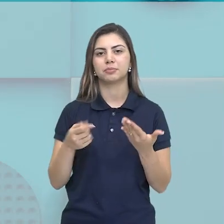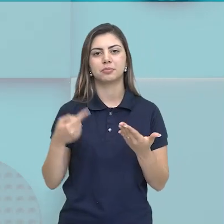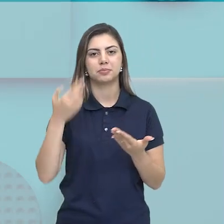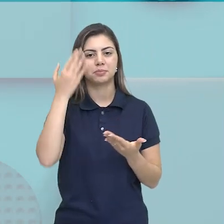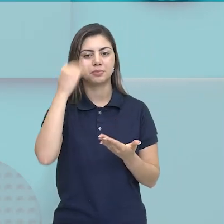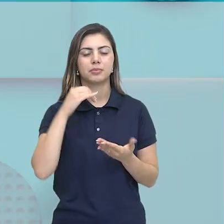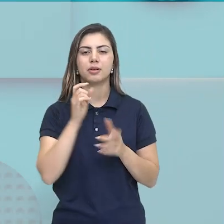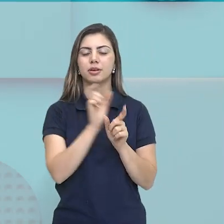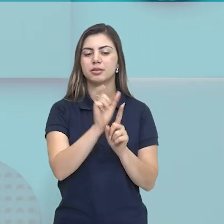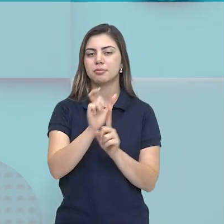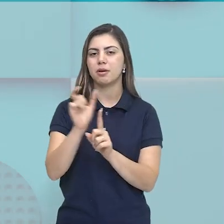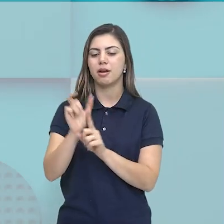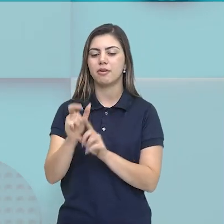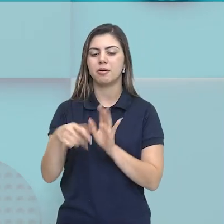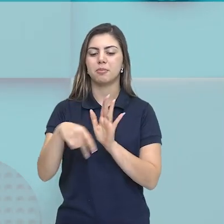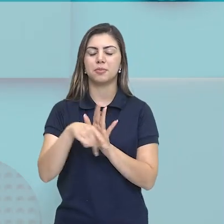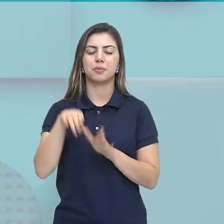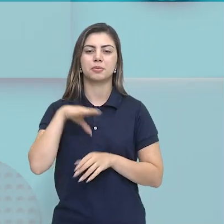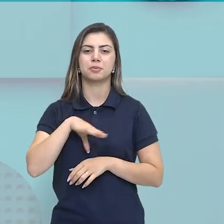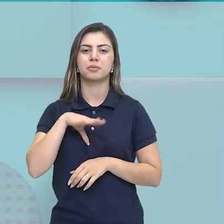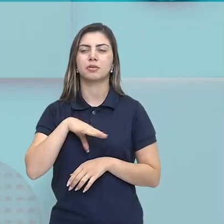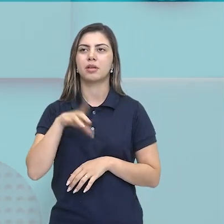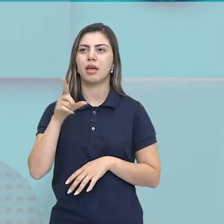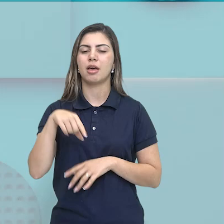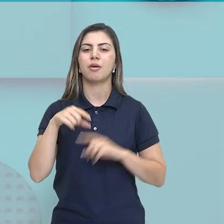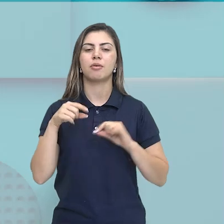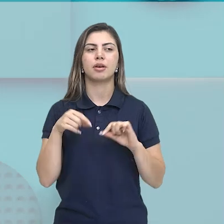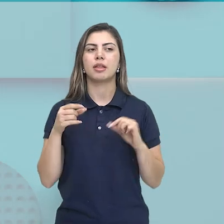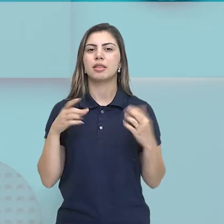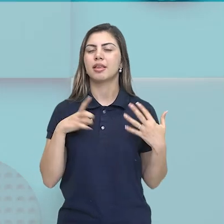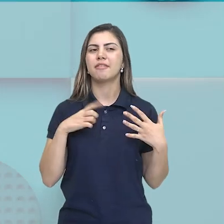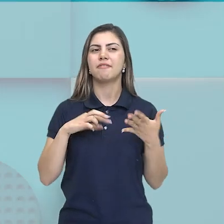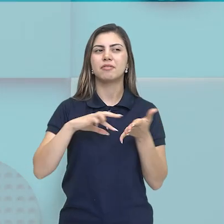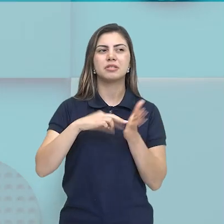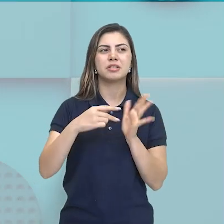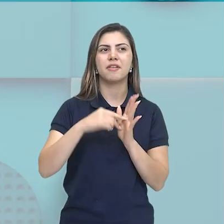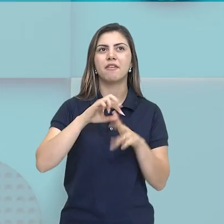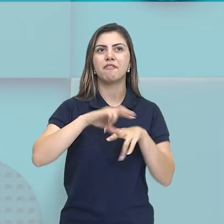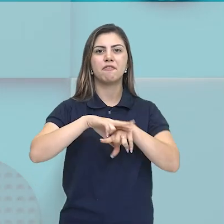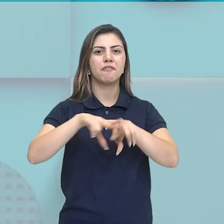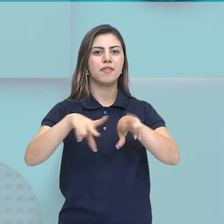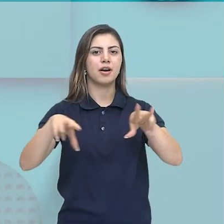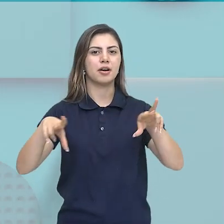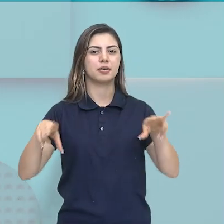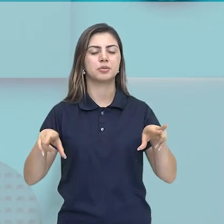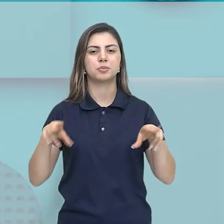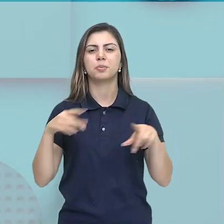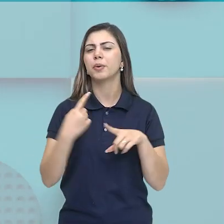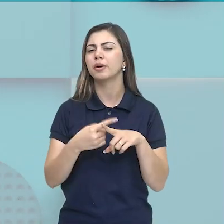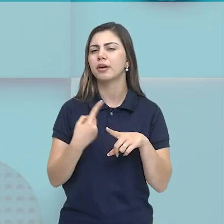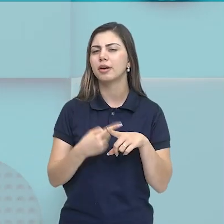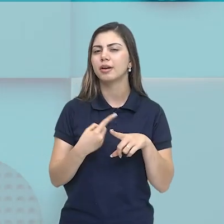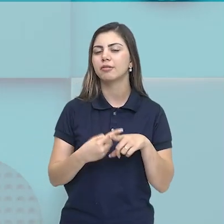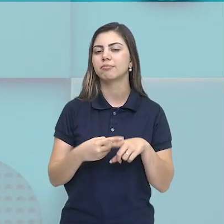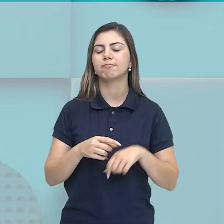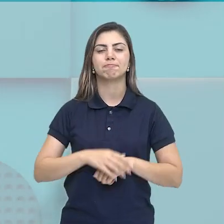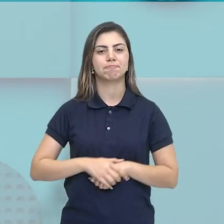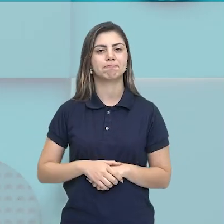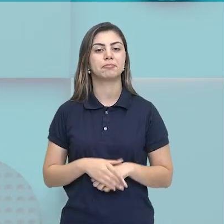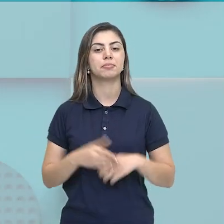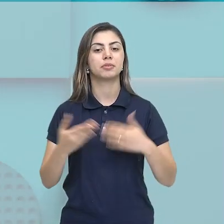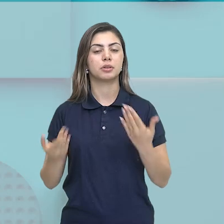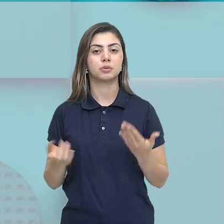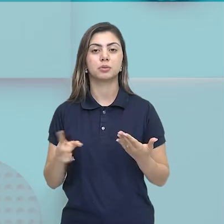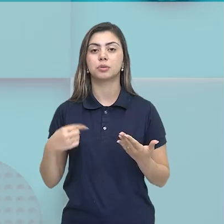palavras da língua portuguesa elas são riquíssimas em sentidos, não é isso? Por quê? Porque nós